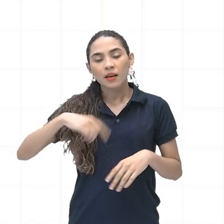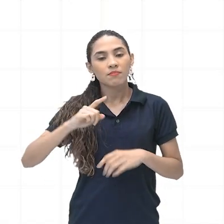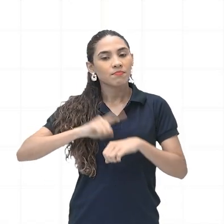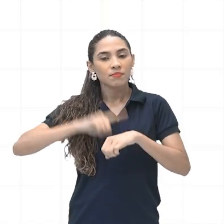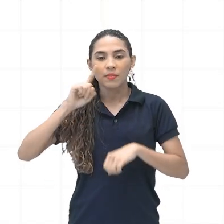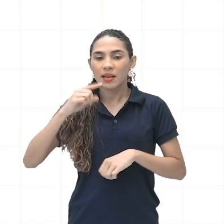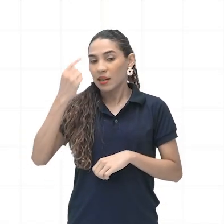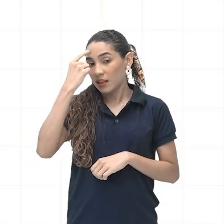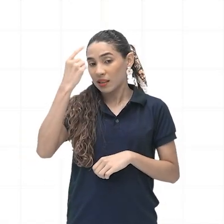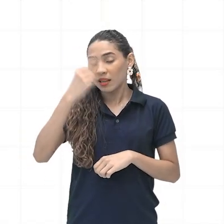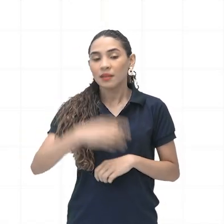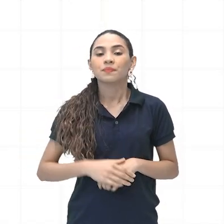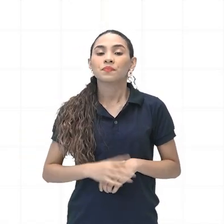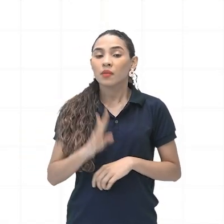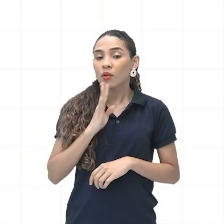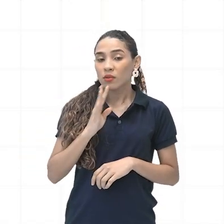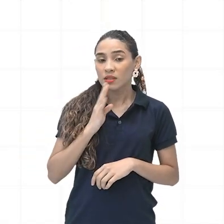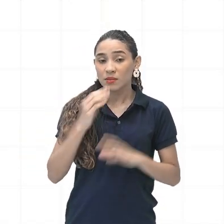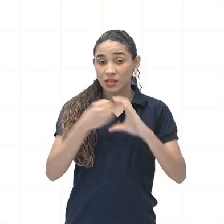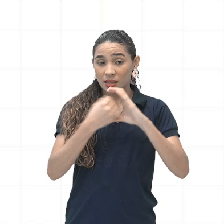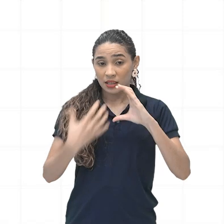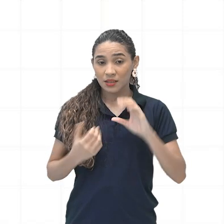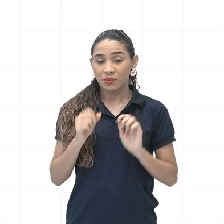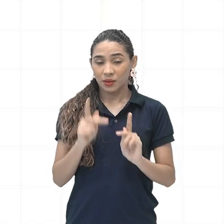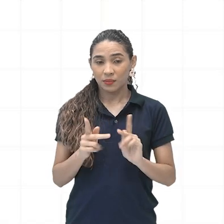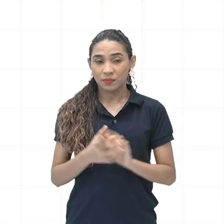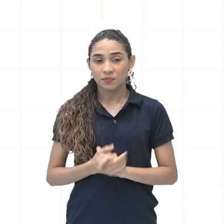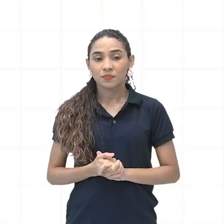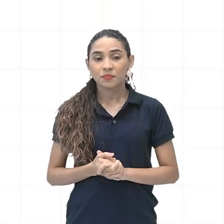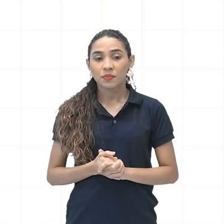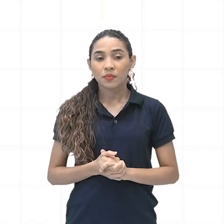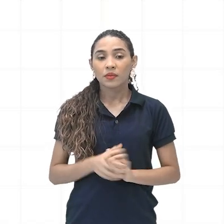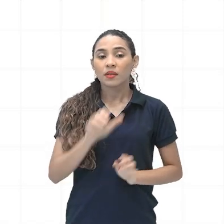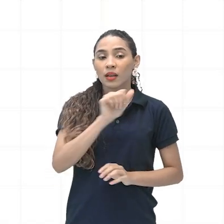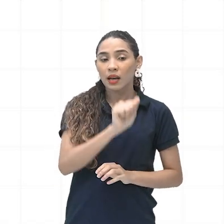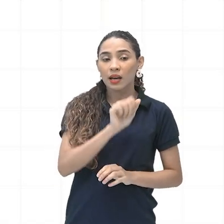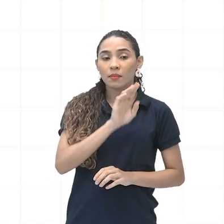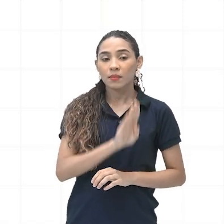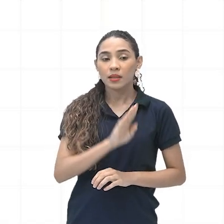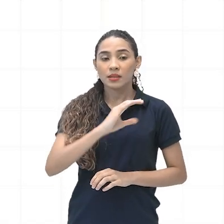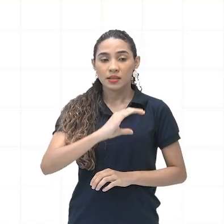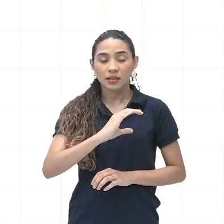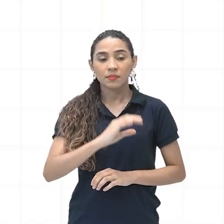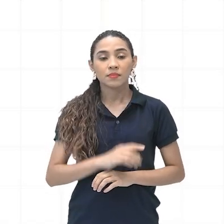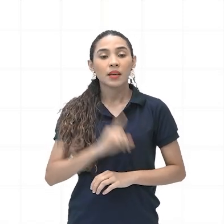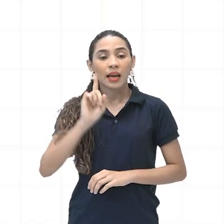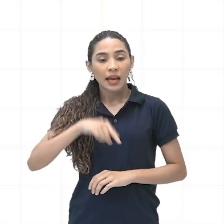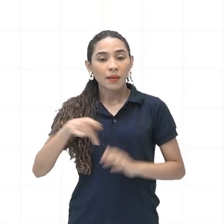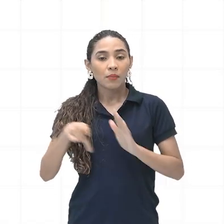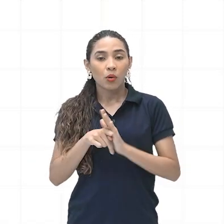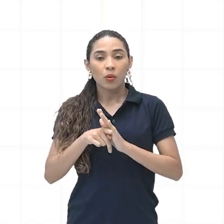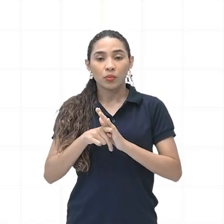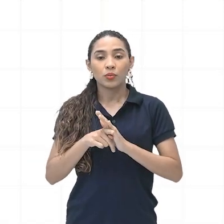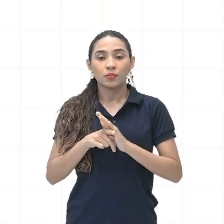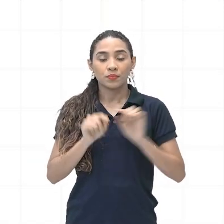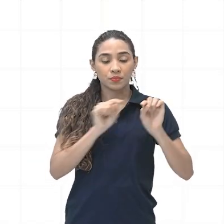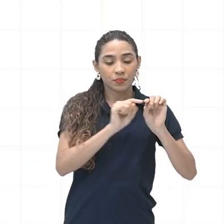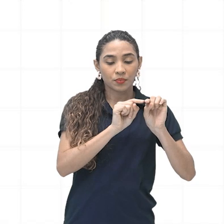primeira ideia. Conhecemos os elementos. O A, o B, o C são do triângulo